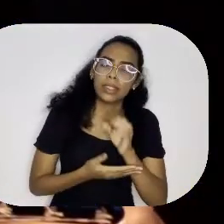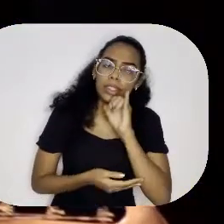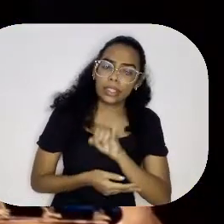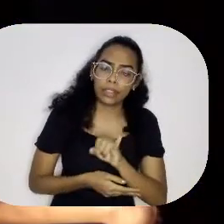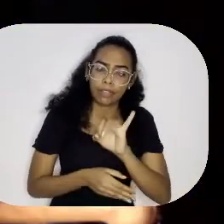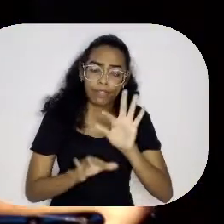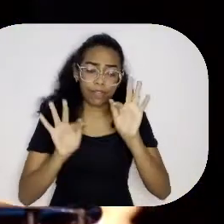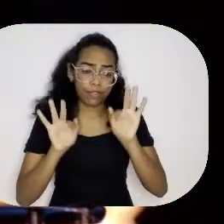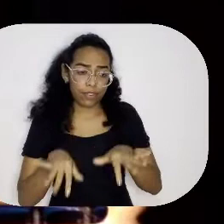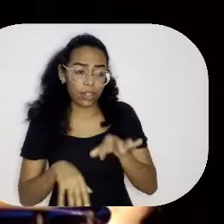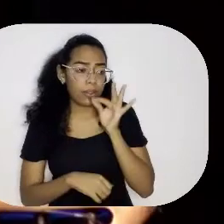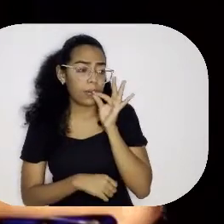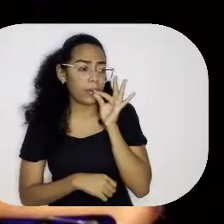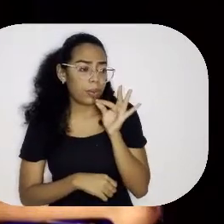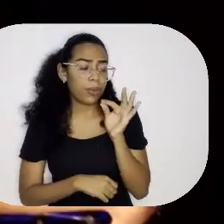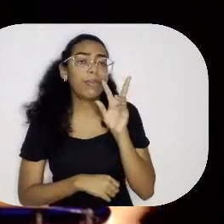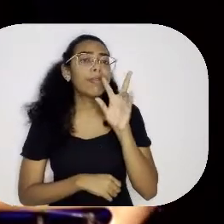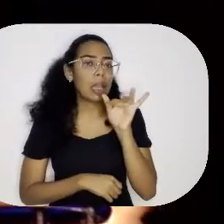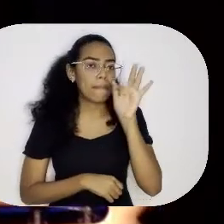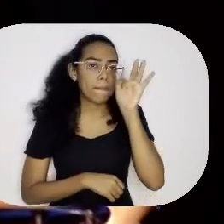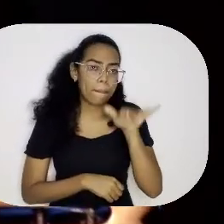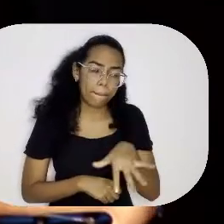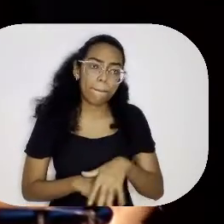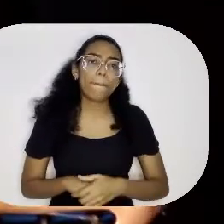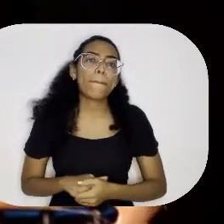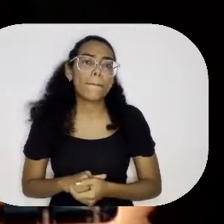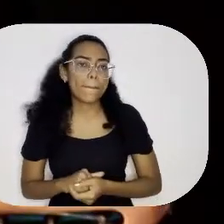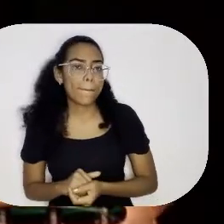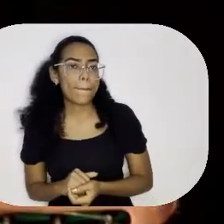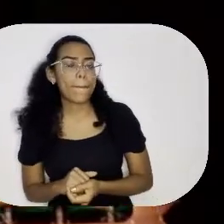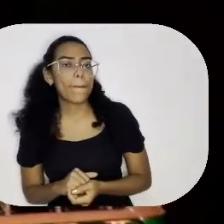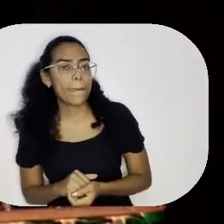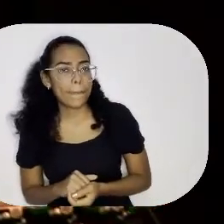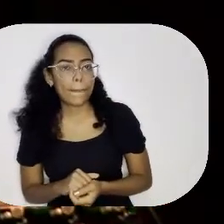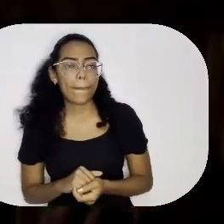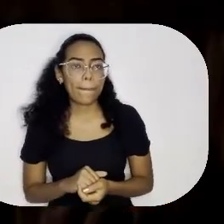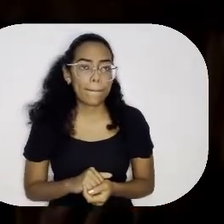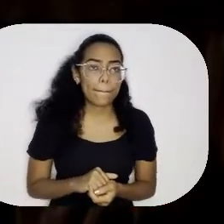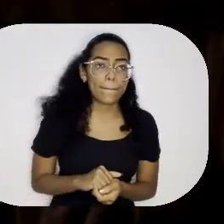A partida da vida só acaba com o apito final.